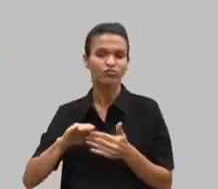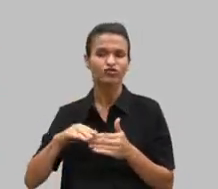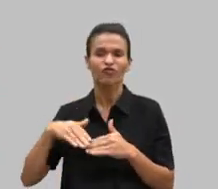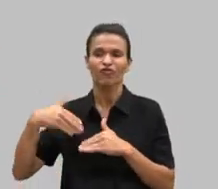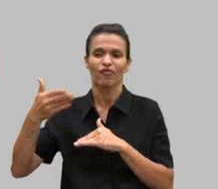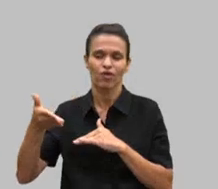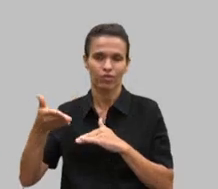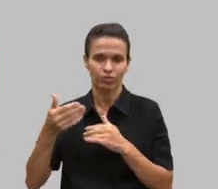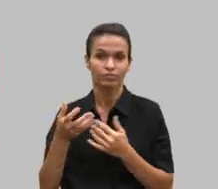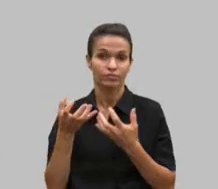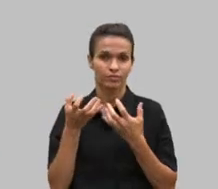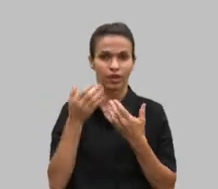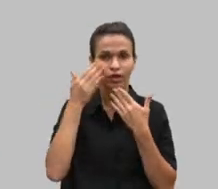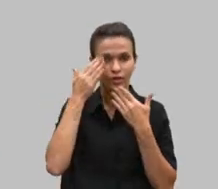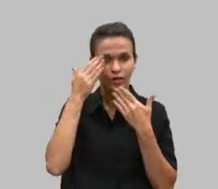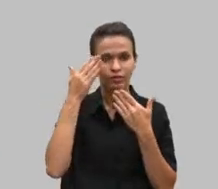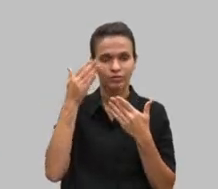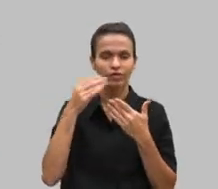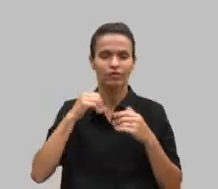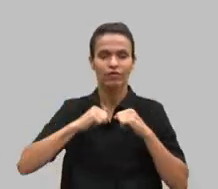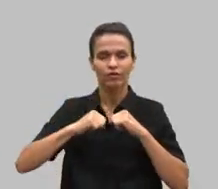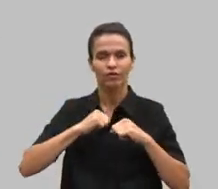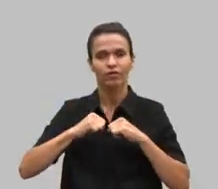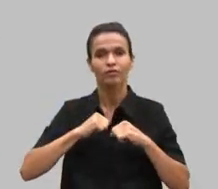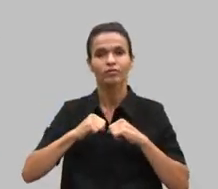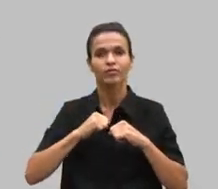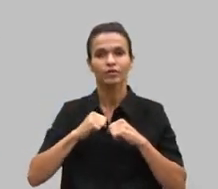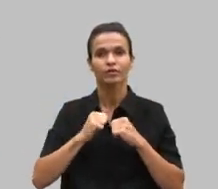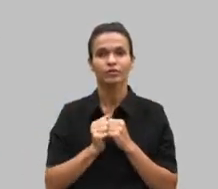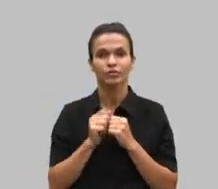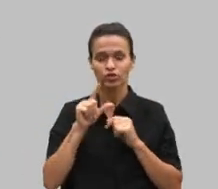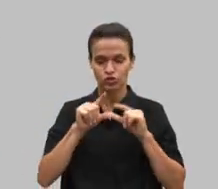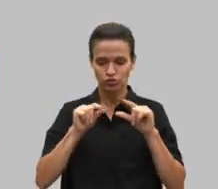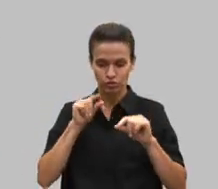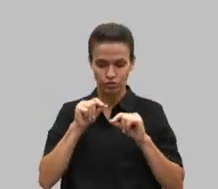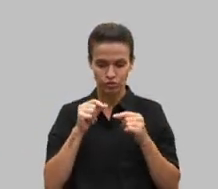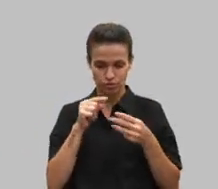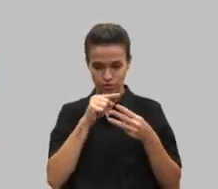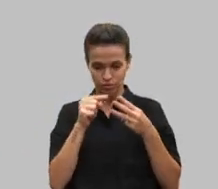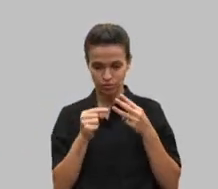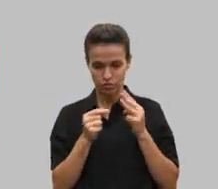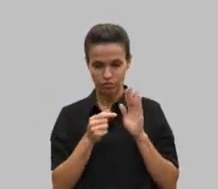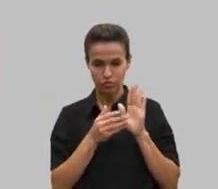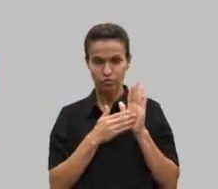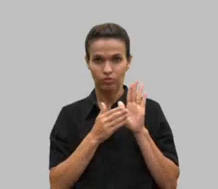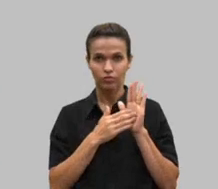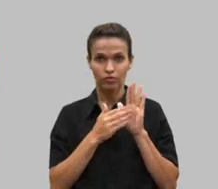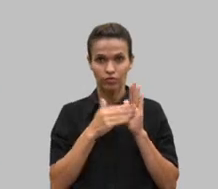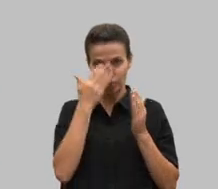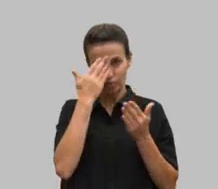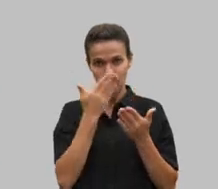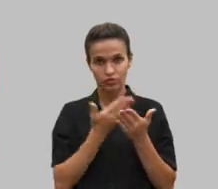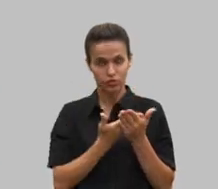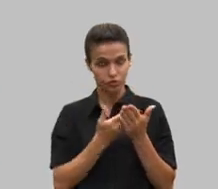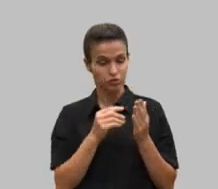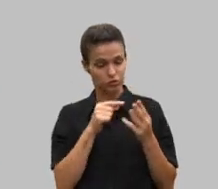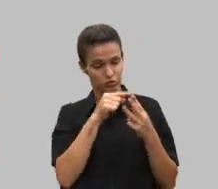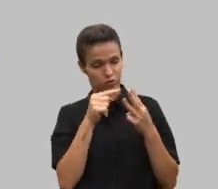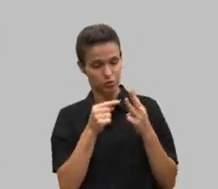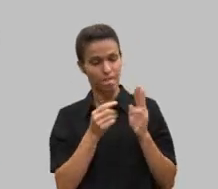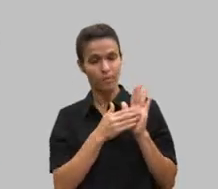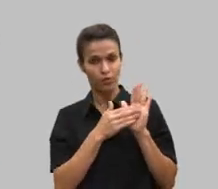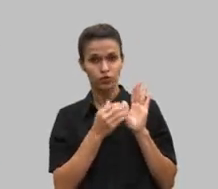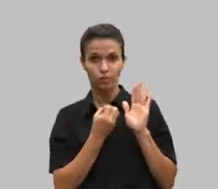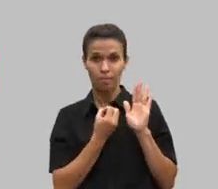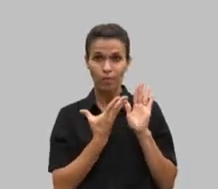agradecer muito a gente teve debates muito qualificados para escolher essas três propostas que a gente enviou para cá que eu acredito que seja um propostas muito boas e